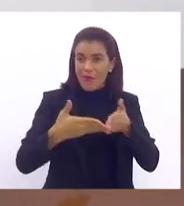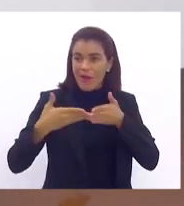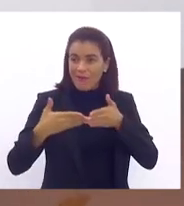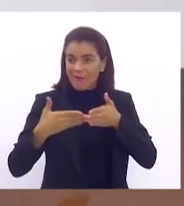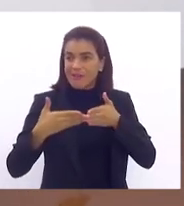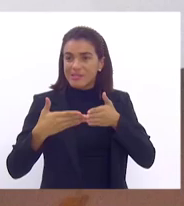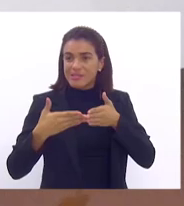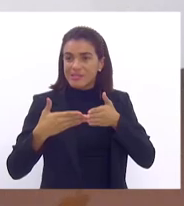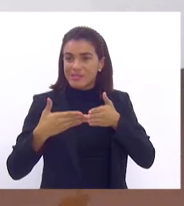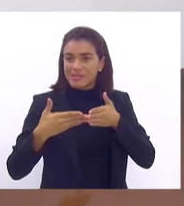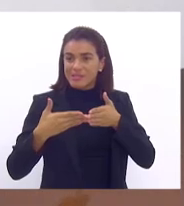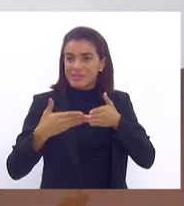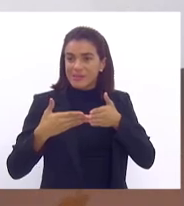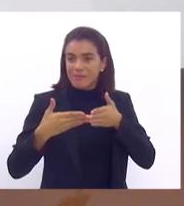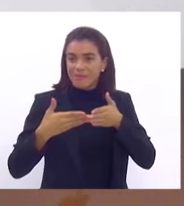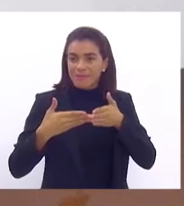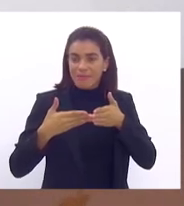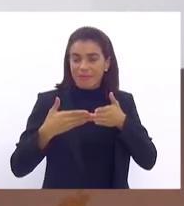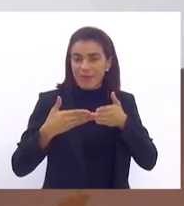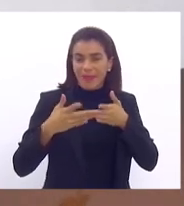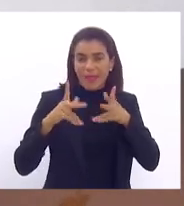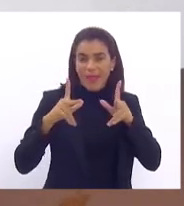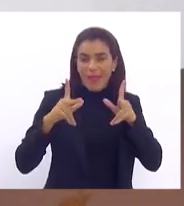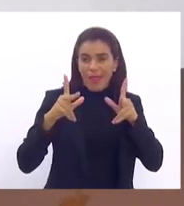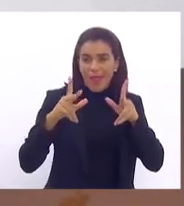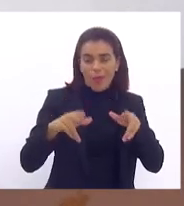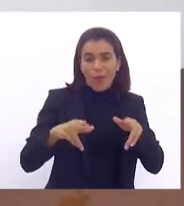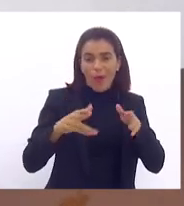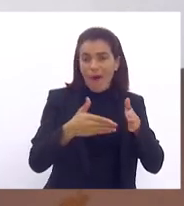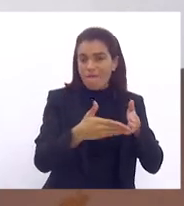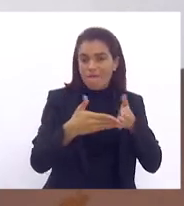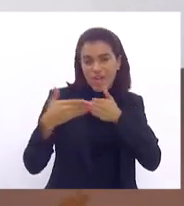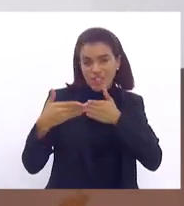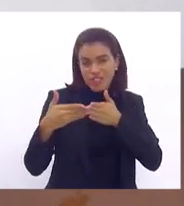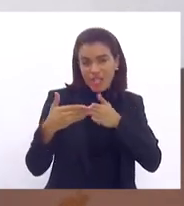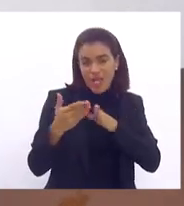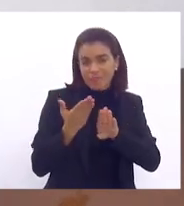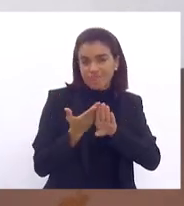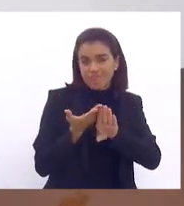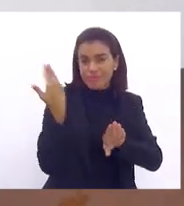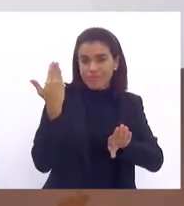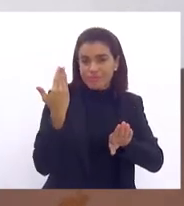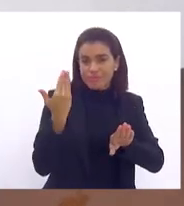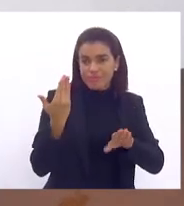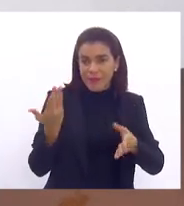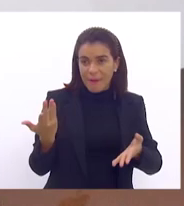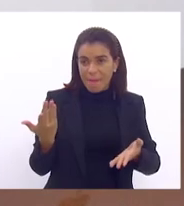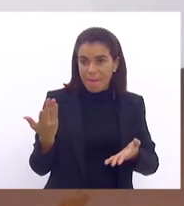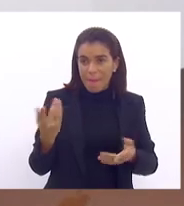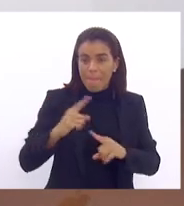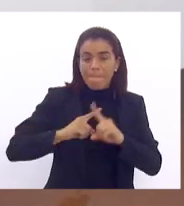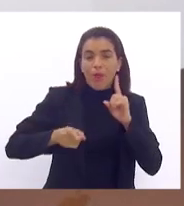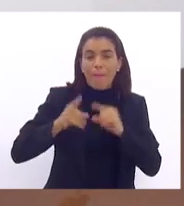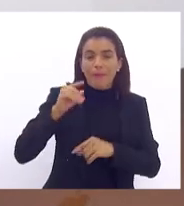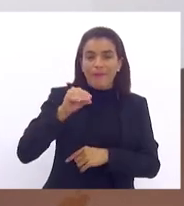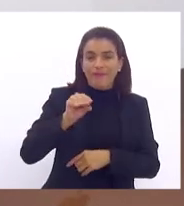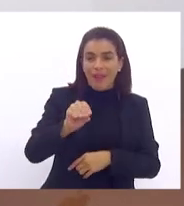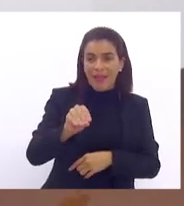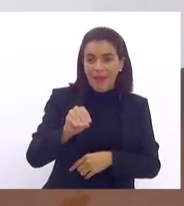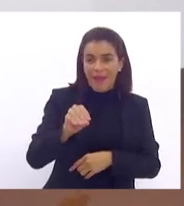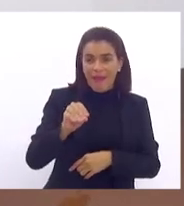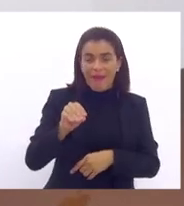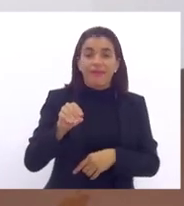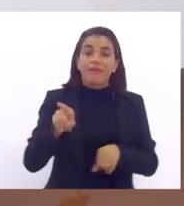metafóricamente a se colocar uma mordaça no parlamentar na Tribuna né equivale a uma pena de